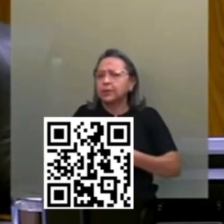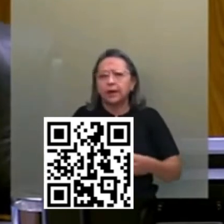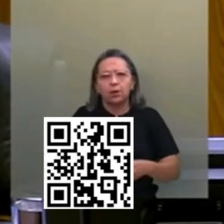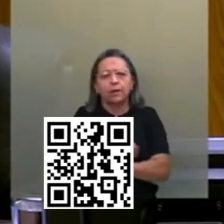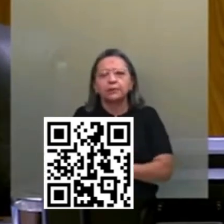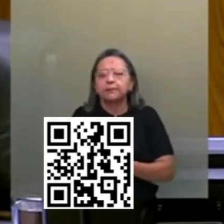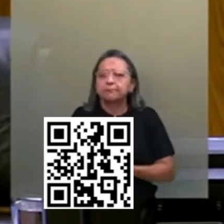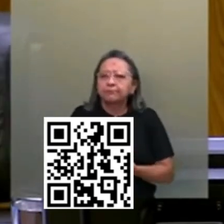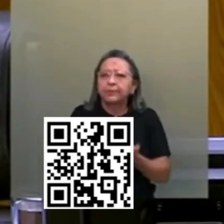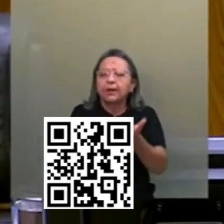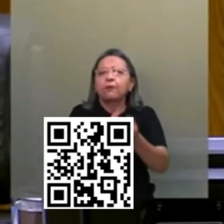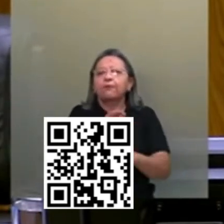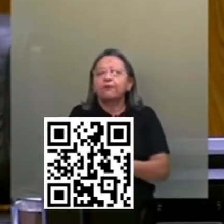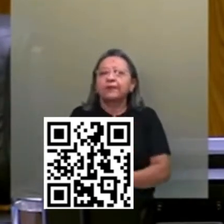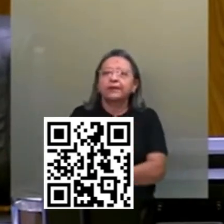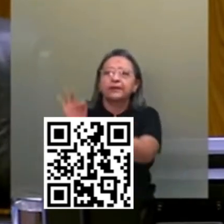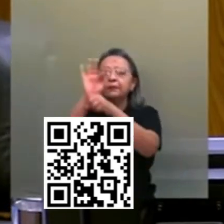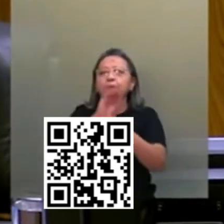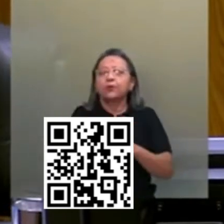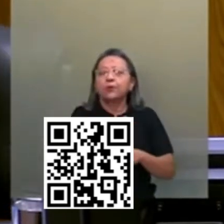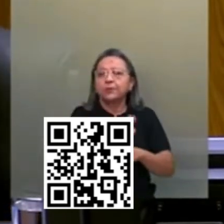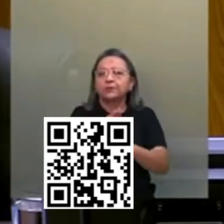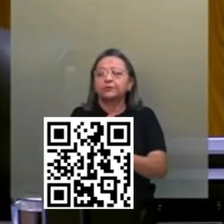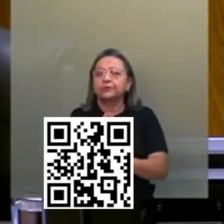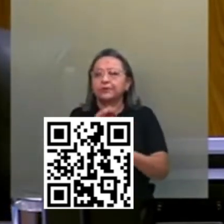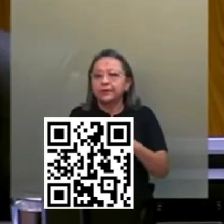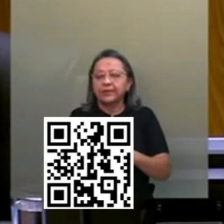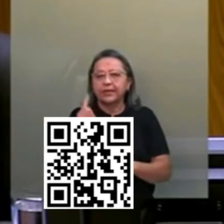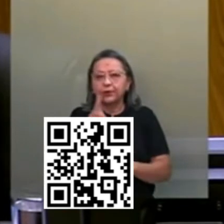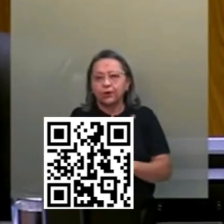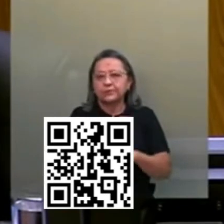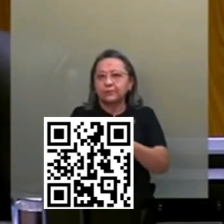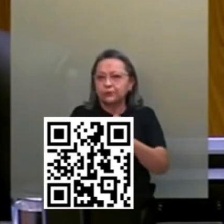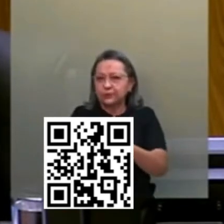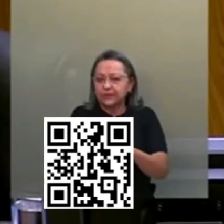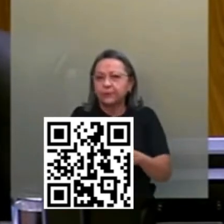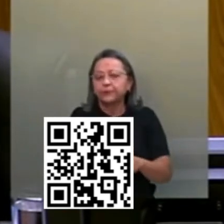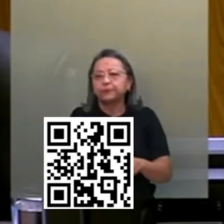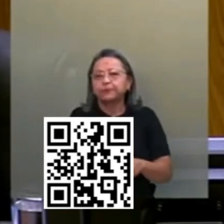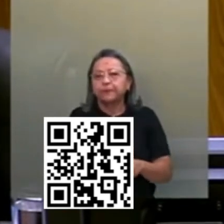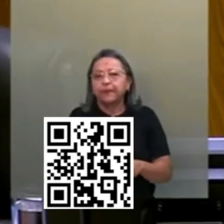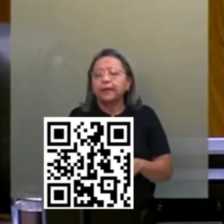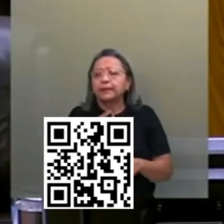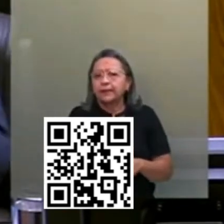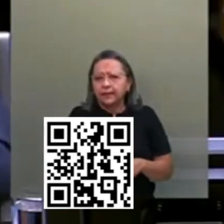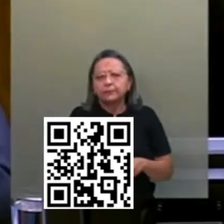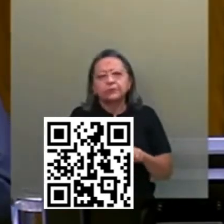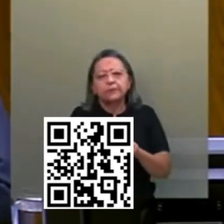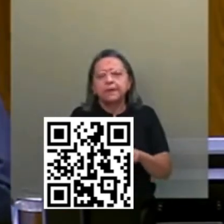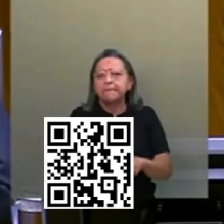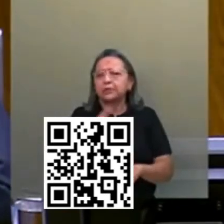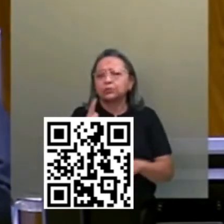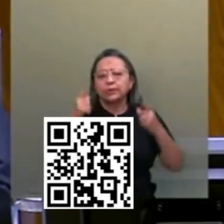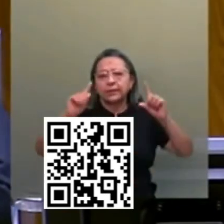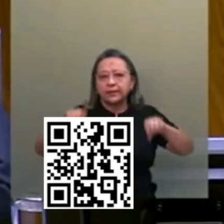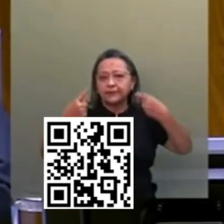de prestigiar o federalismo cooperativo esculpido na nossa Constituição. Teremos mais um desafio